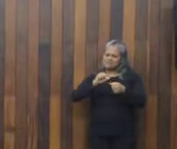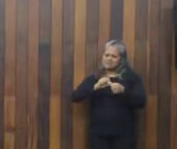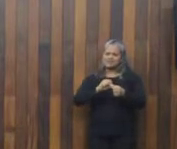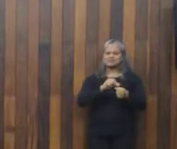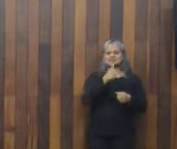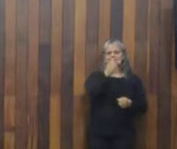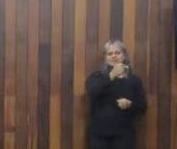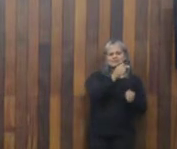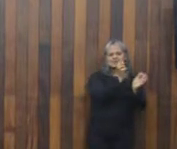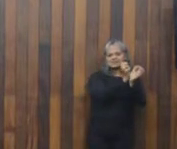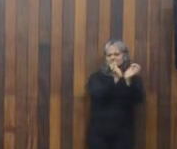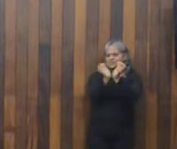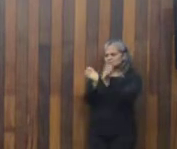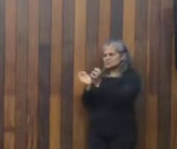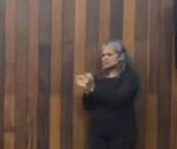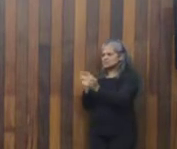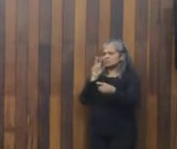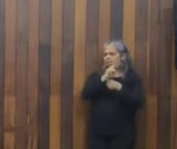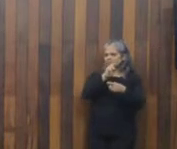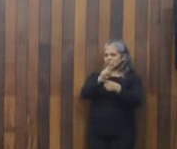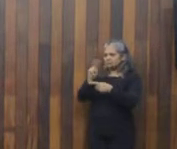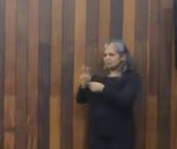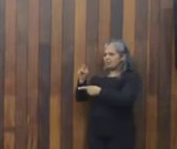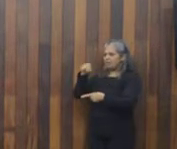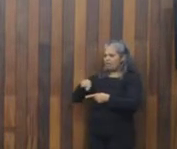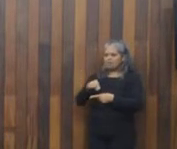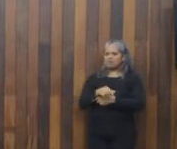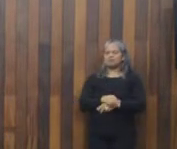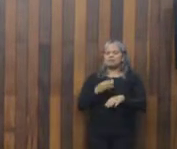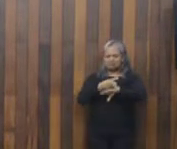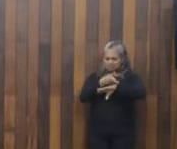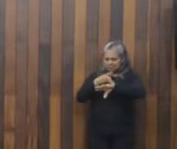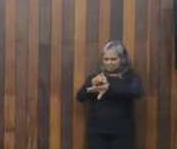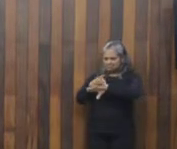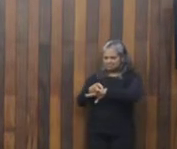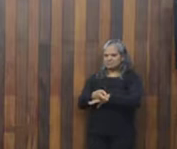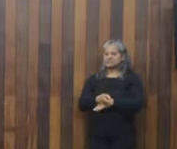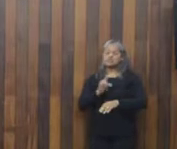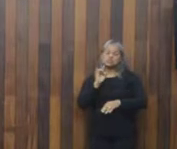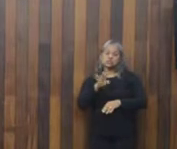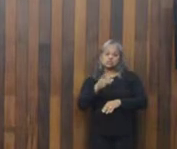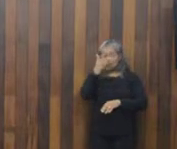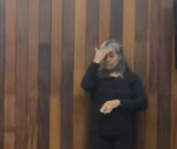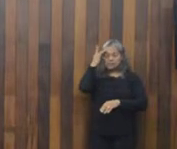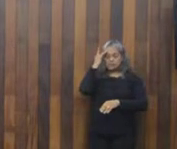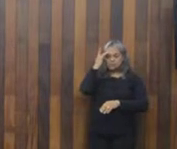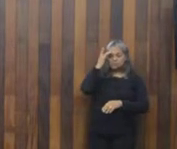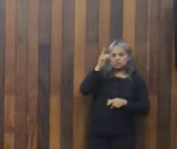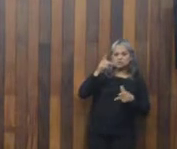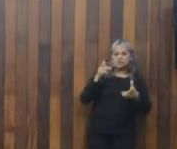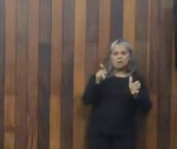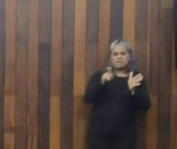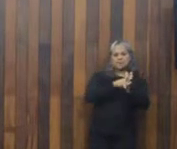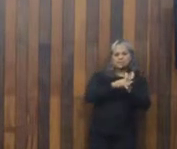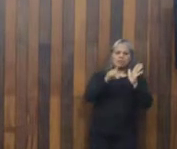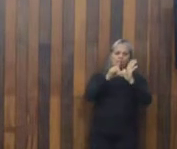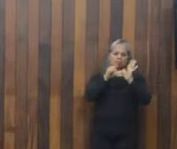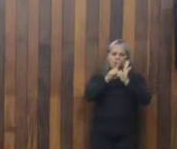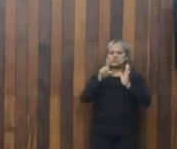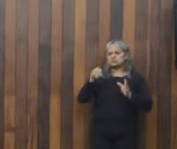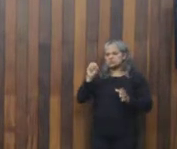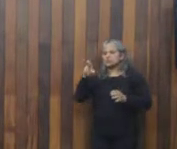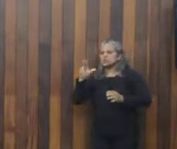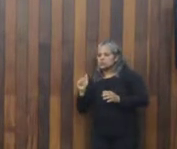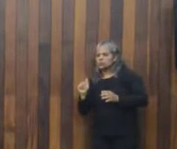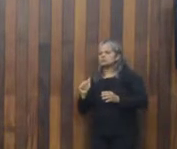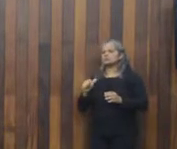grupos de WhatsApp de segurança pública, onde apenas empresários, autoridades e poder público participam, com denúncias e